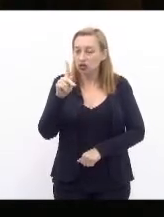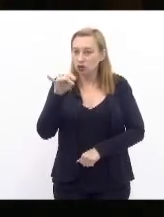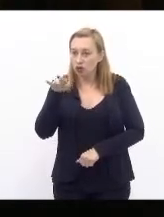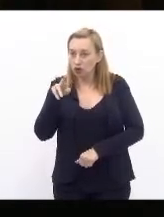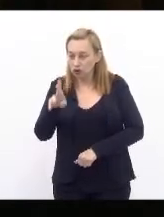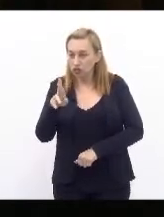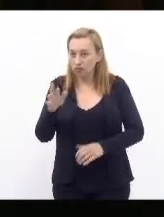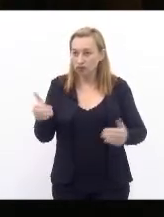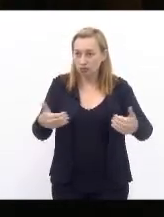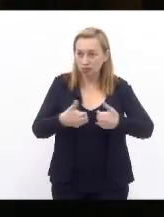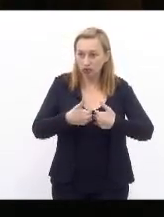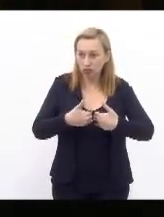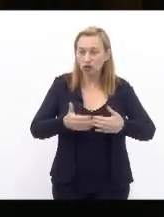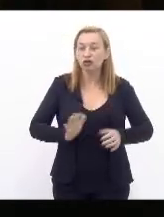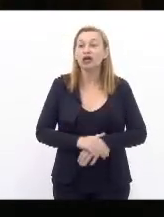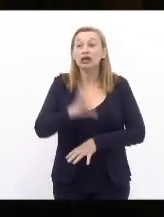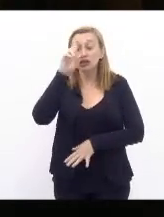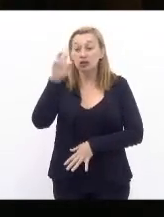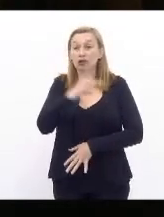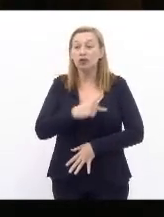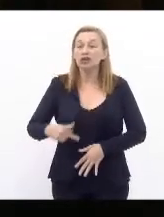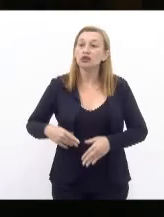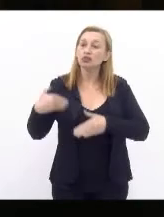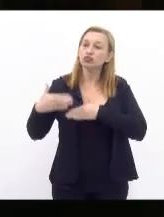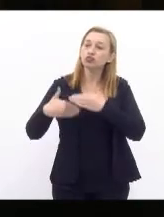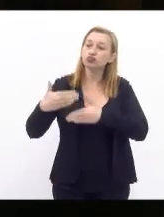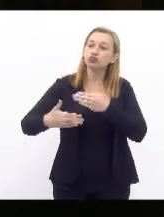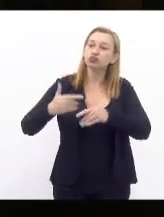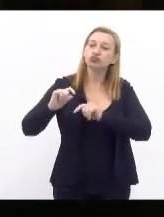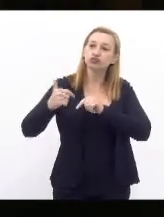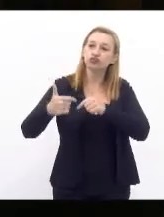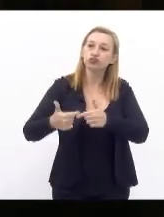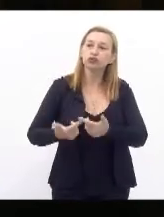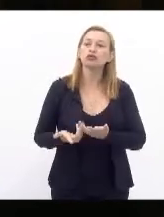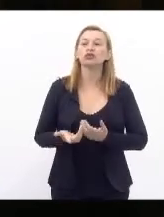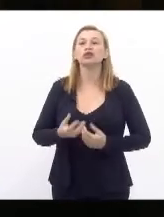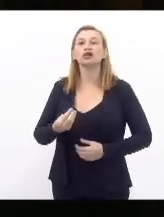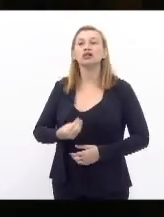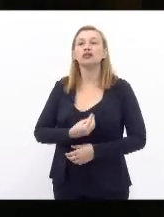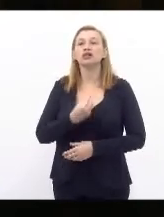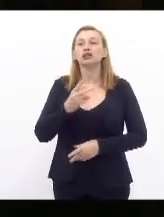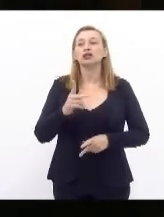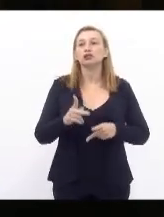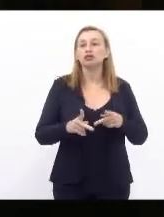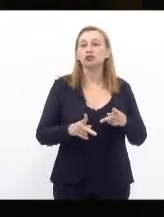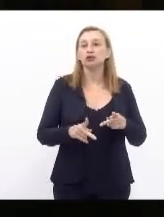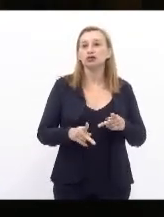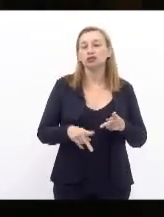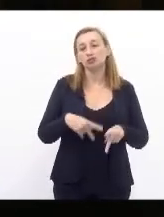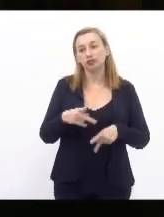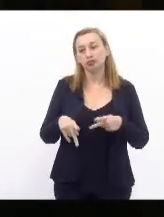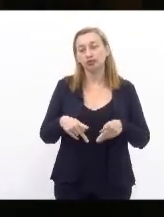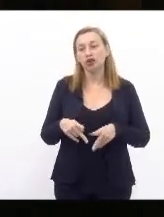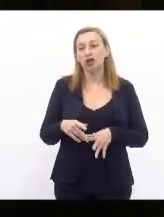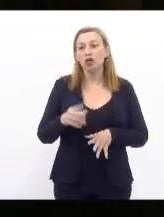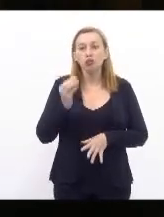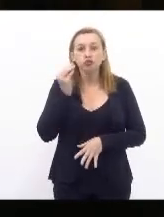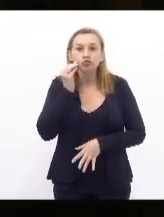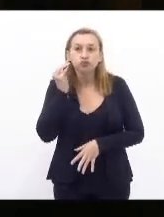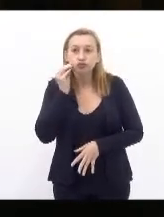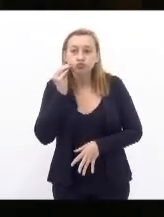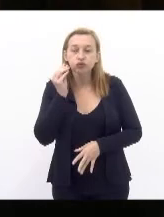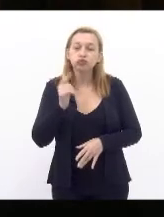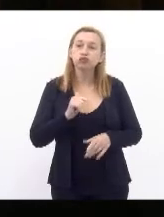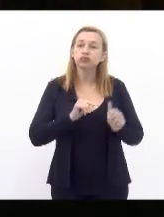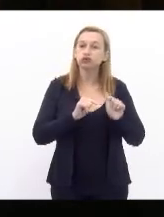autista. Senhora presidente, ao longo da minha trajetória na vida pública, eu tive a oportunidade de